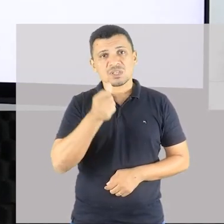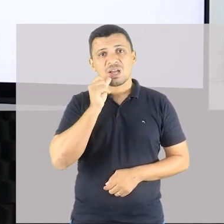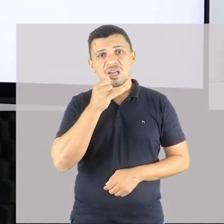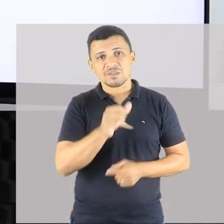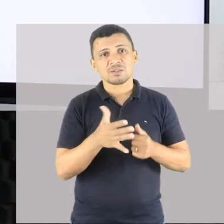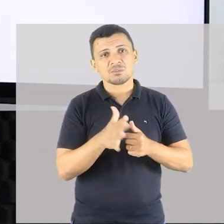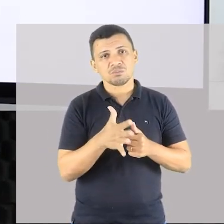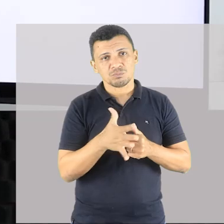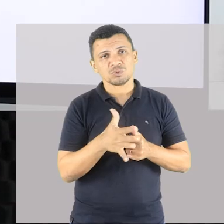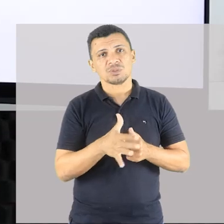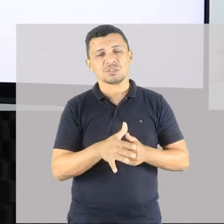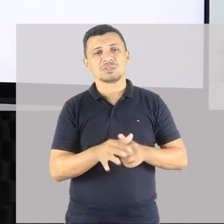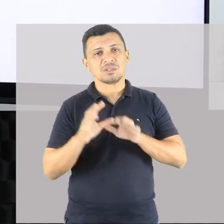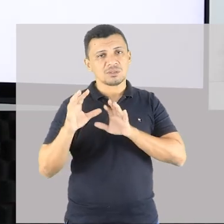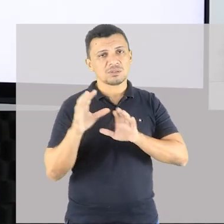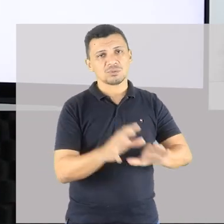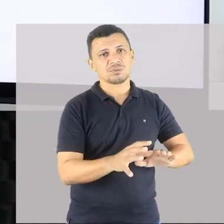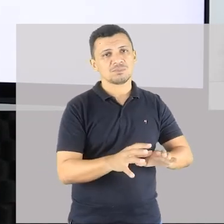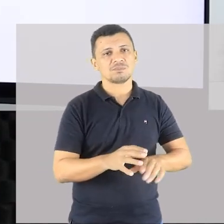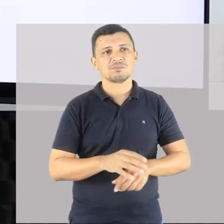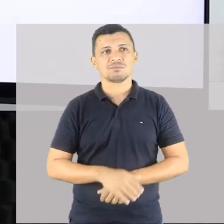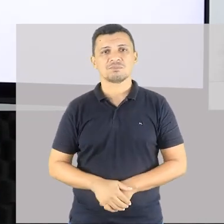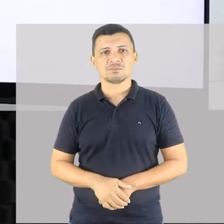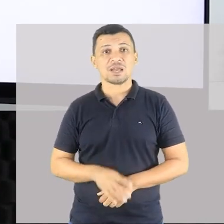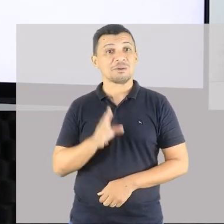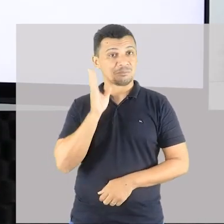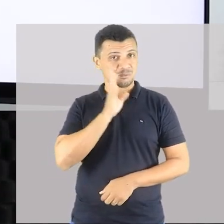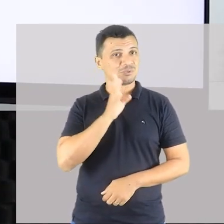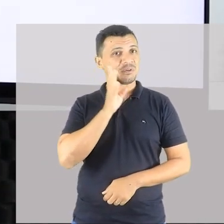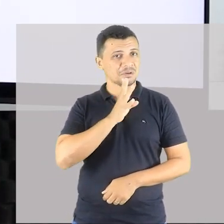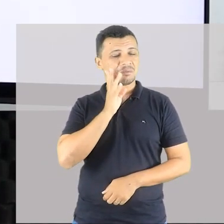de indução eletromagnética. Não é legal?